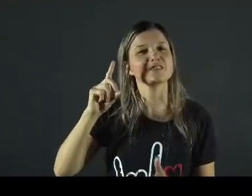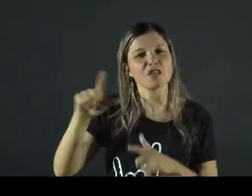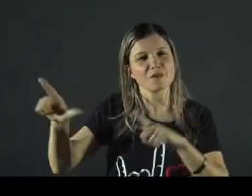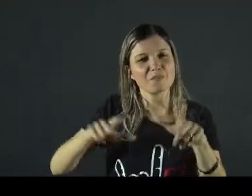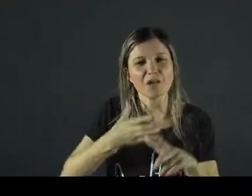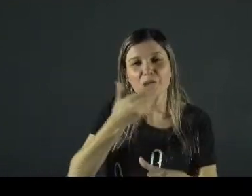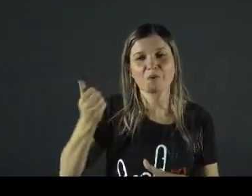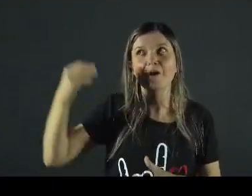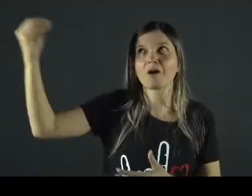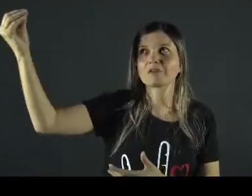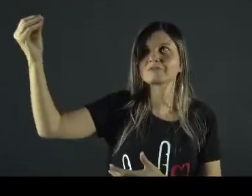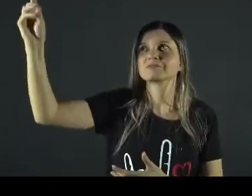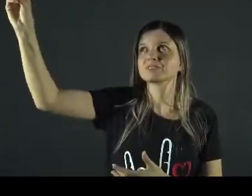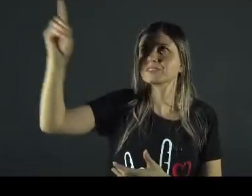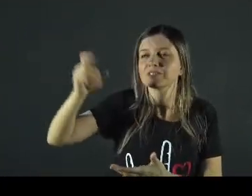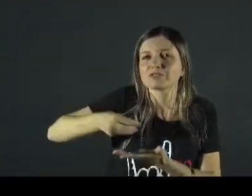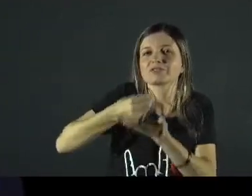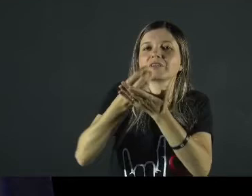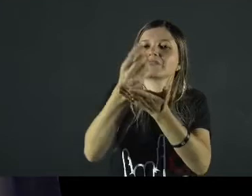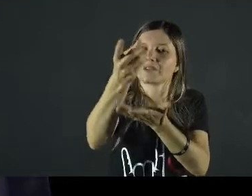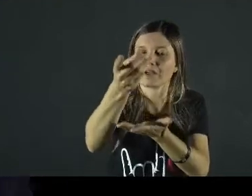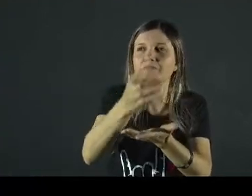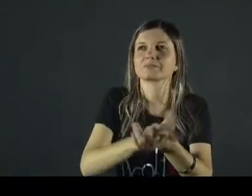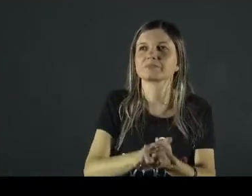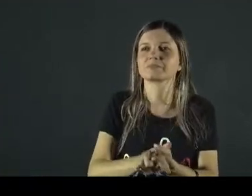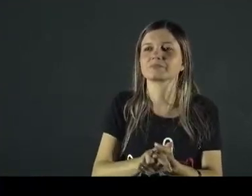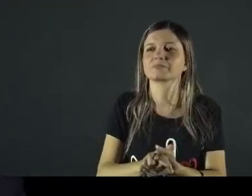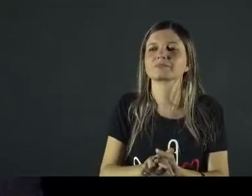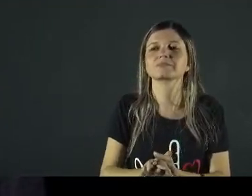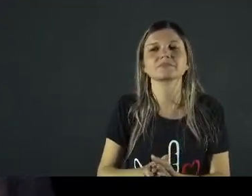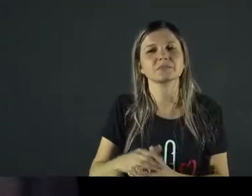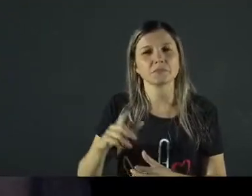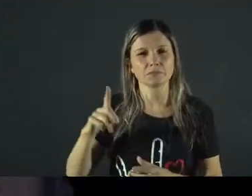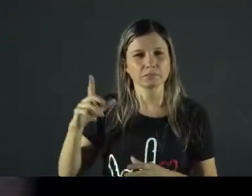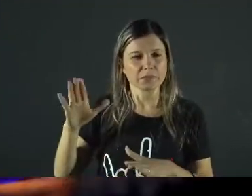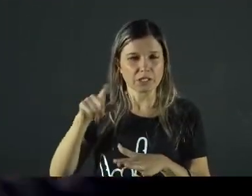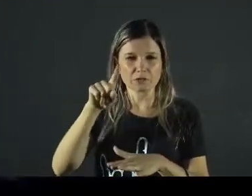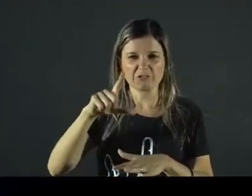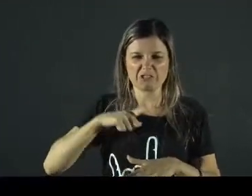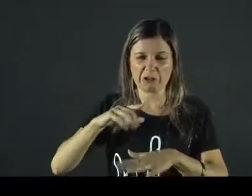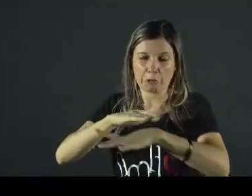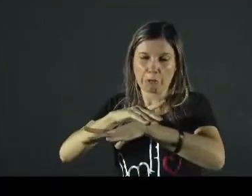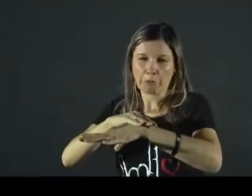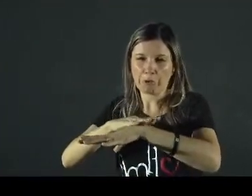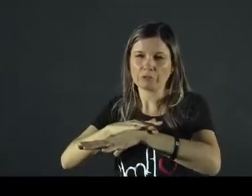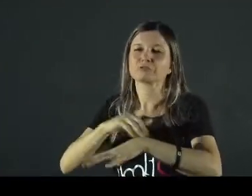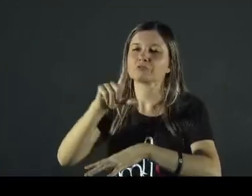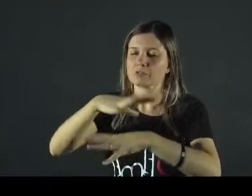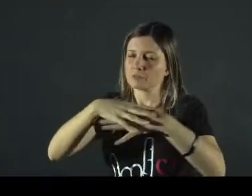perna, uma dor na coluna vertebral? É porque Deus vai te sarar e você vai ter um testemunho para você contar.